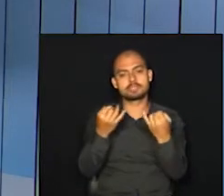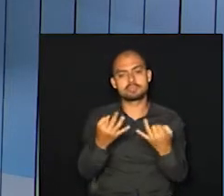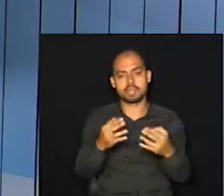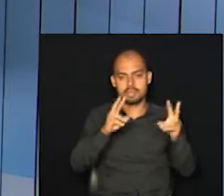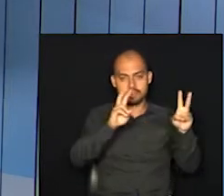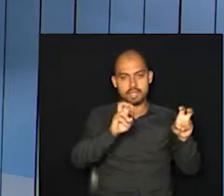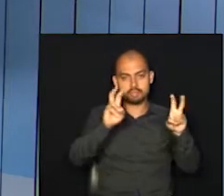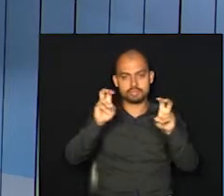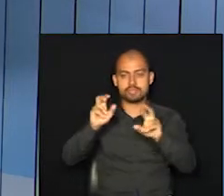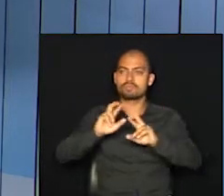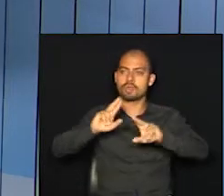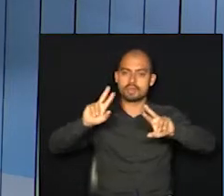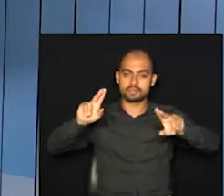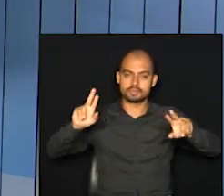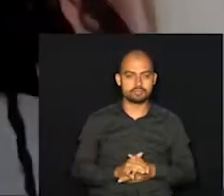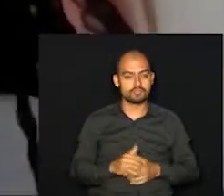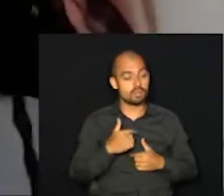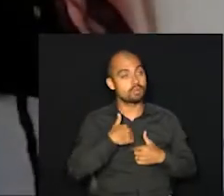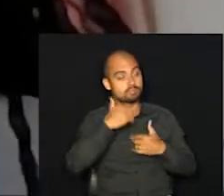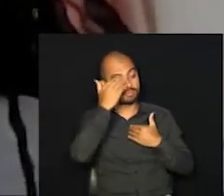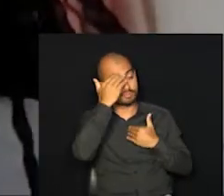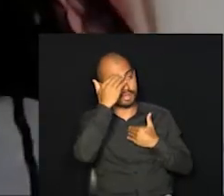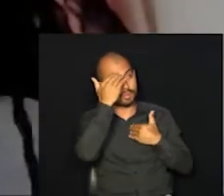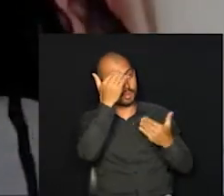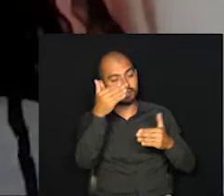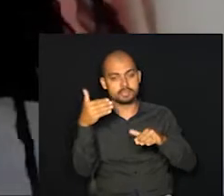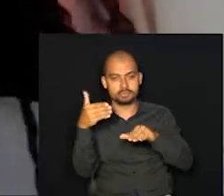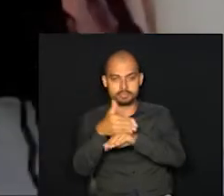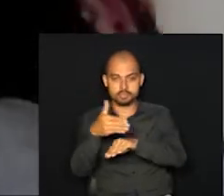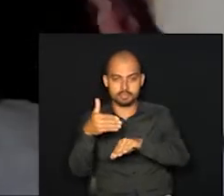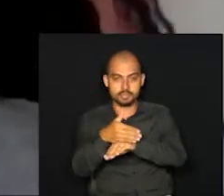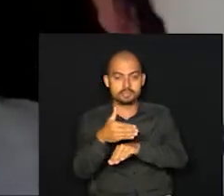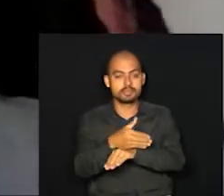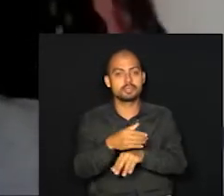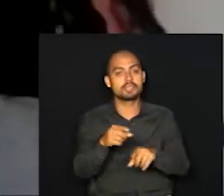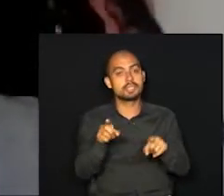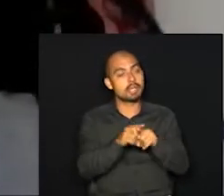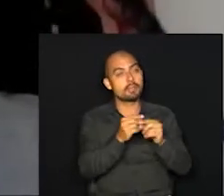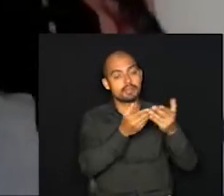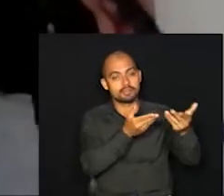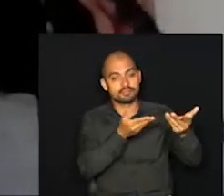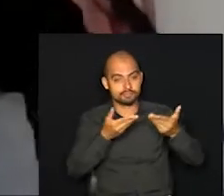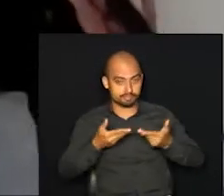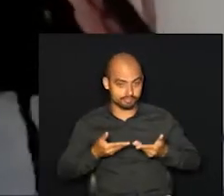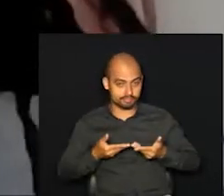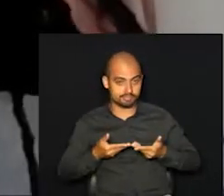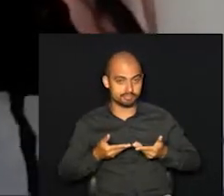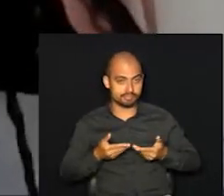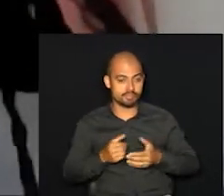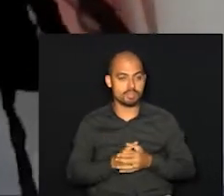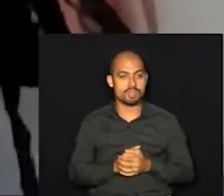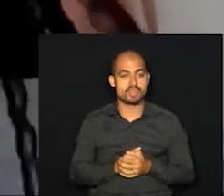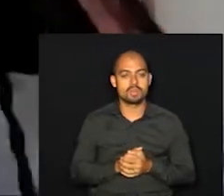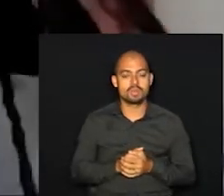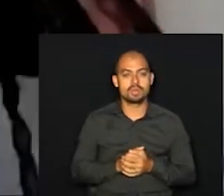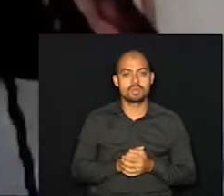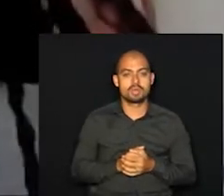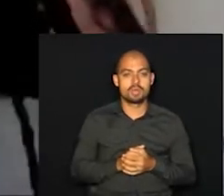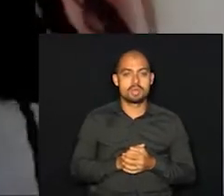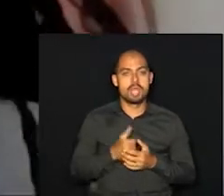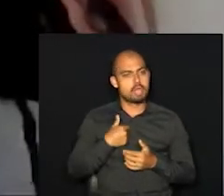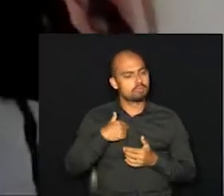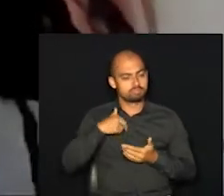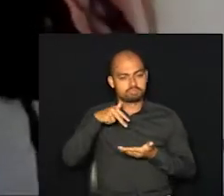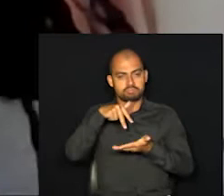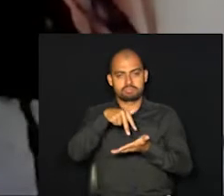assuntos. Eu agradeço pela participação e pelo convite e continuo, assim, me coloco